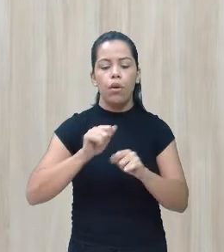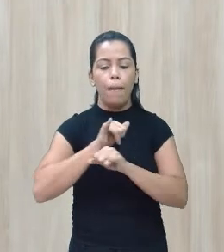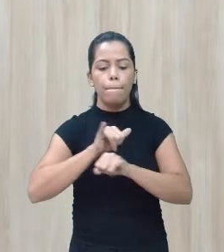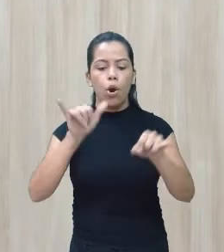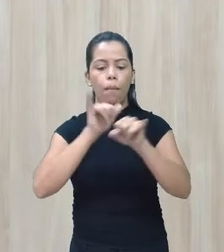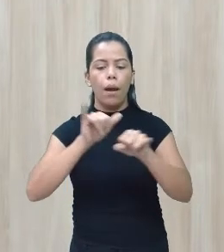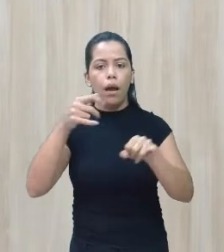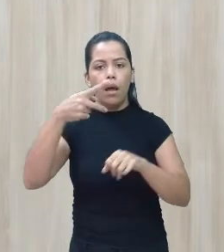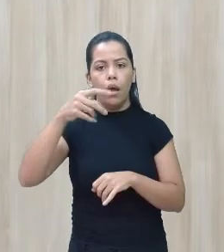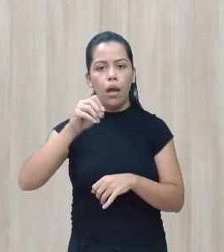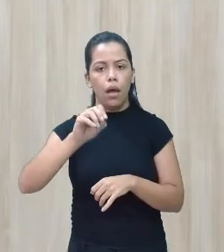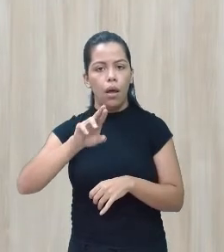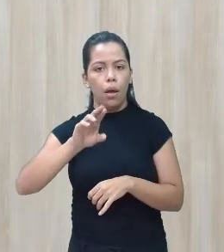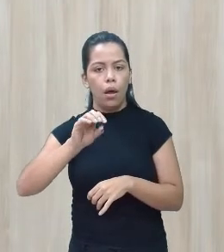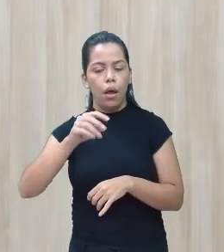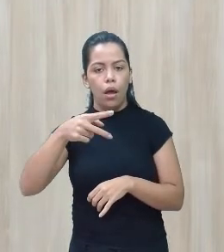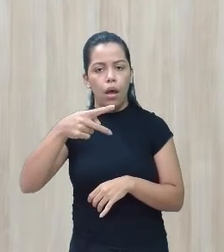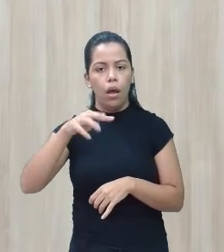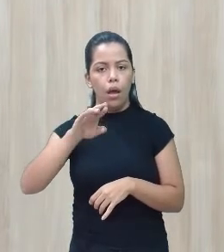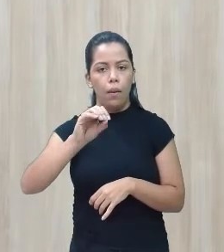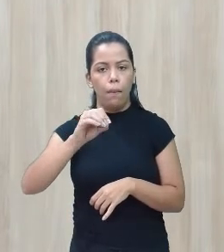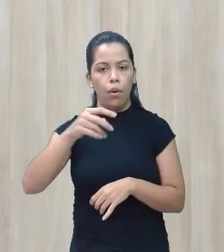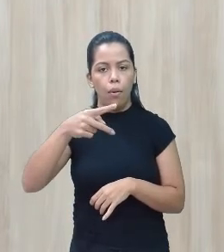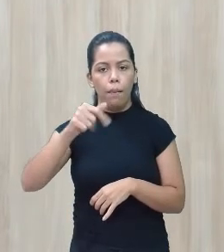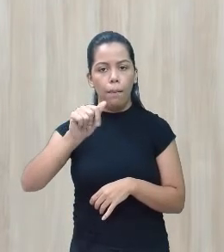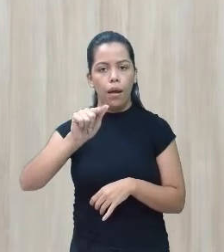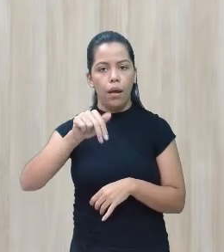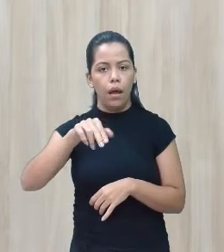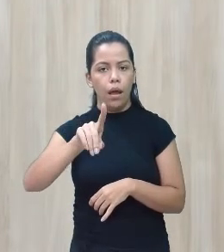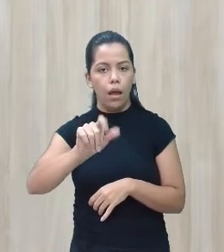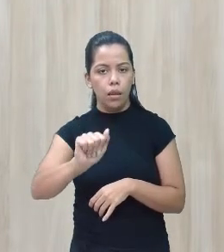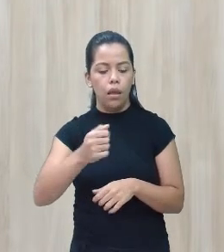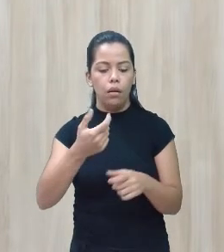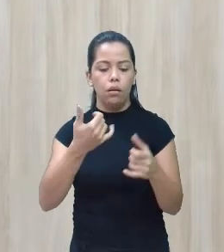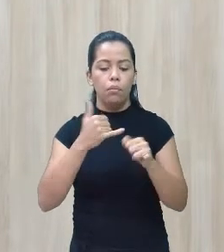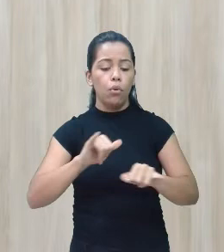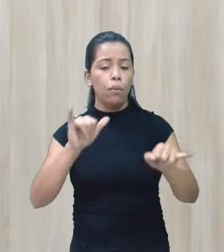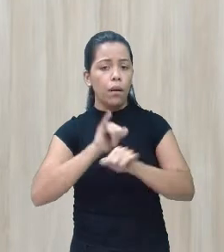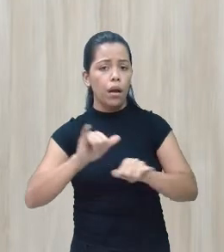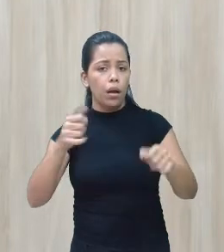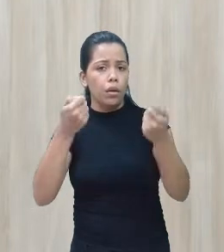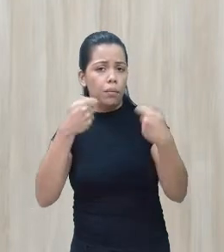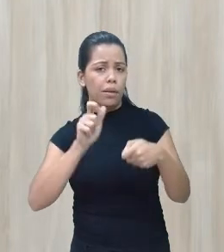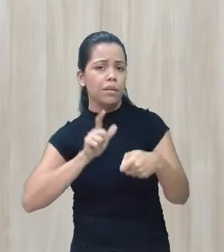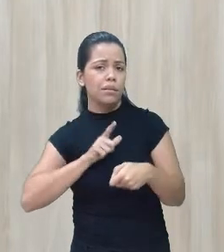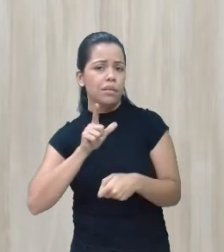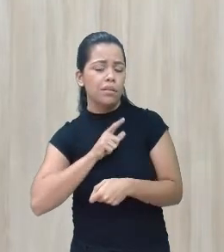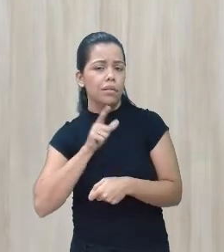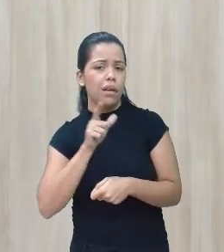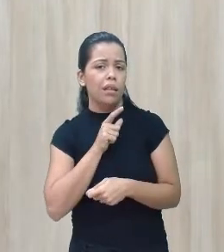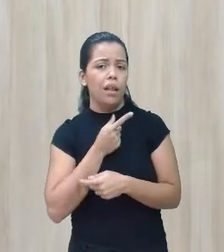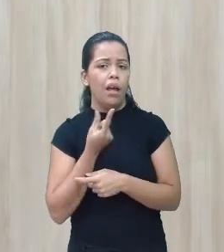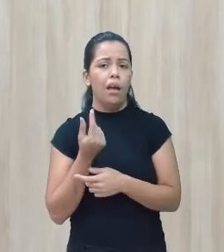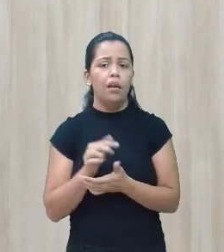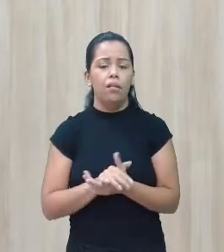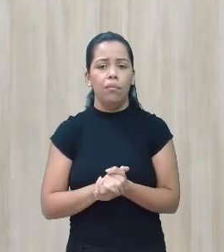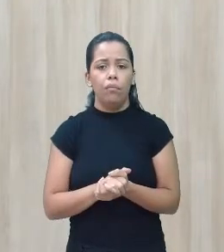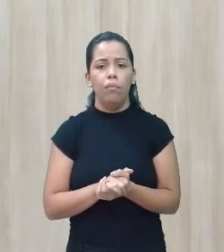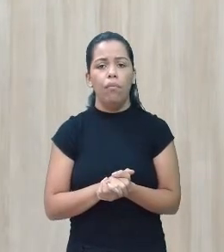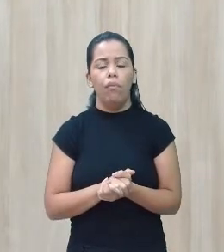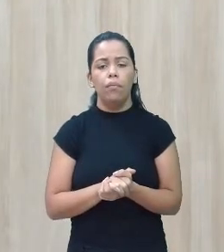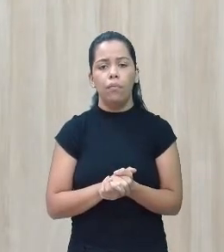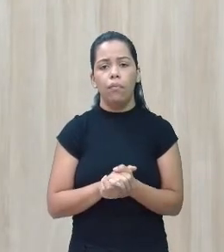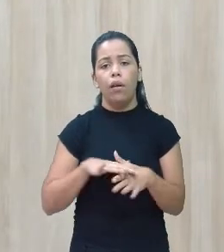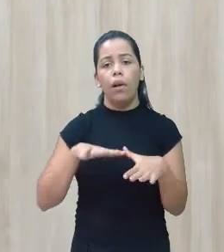ali de um certo status social para parecer influentes para as outras pessoas. Eles não só parecem, eles são,